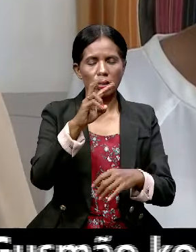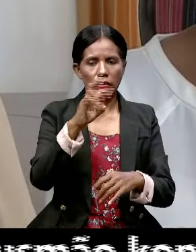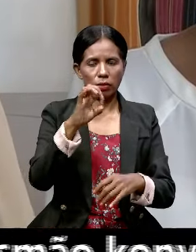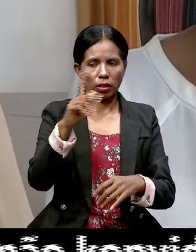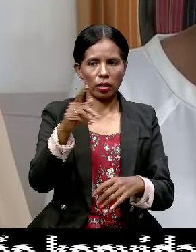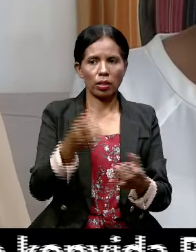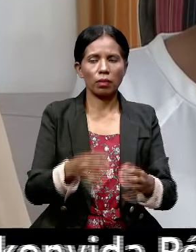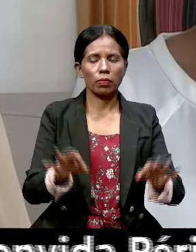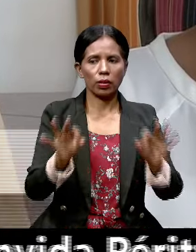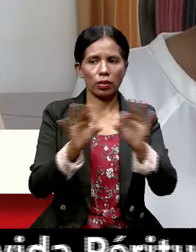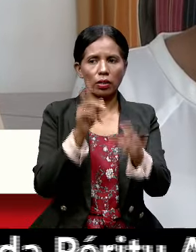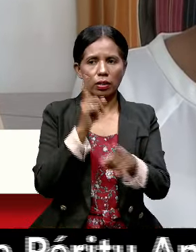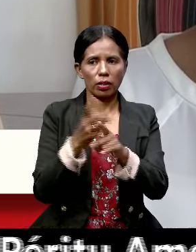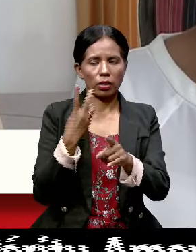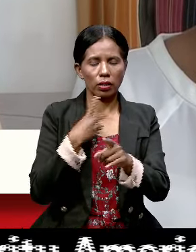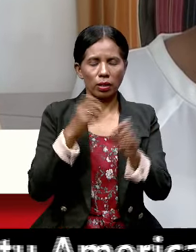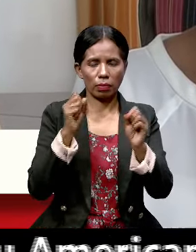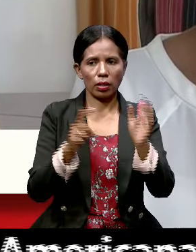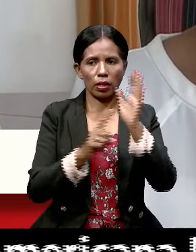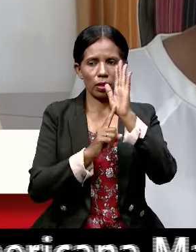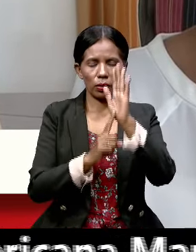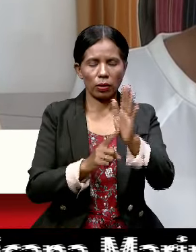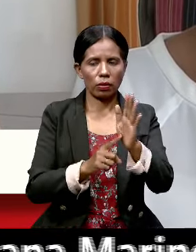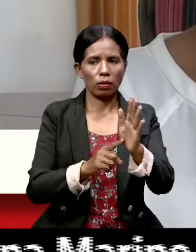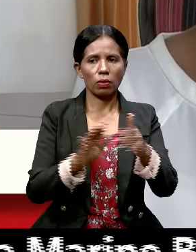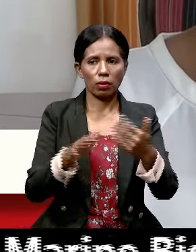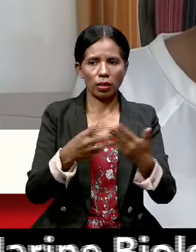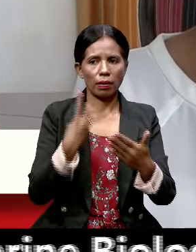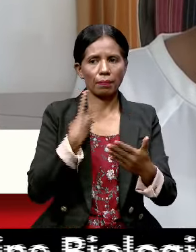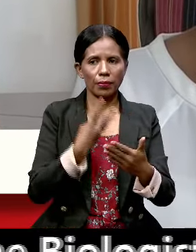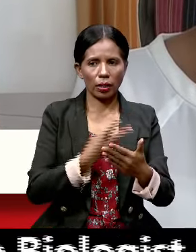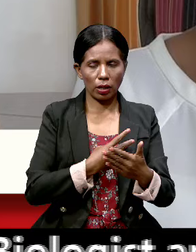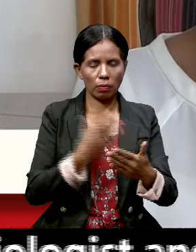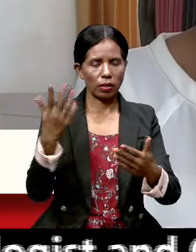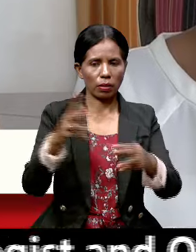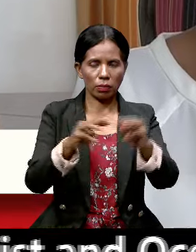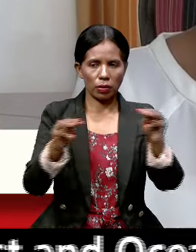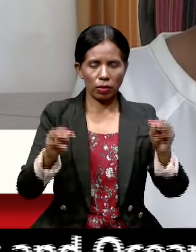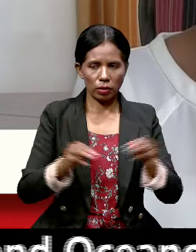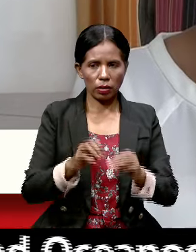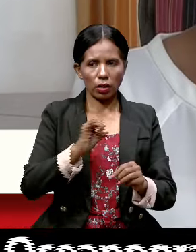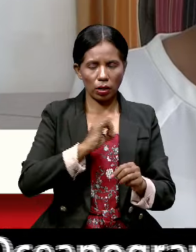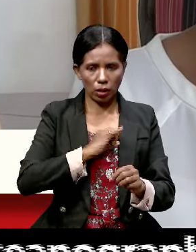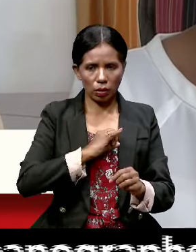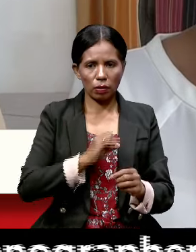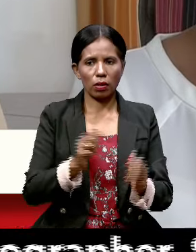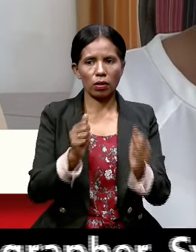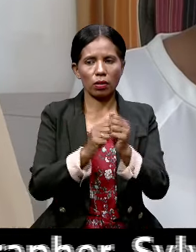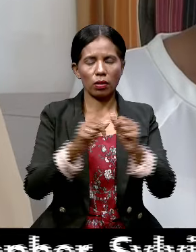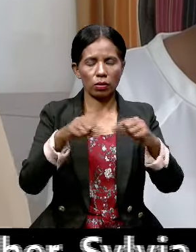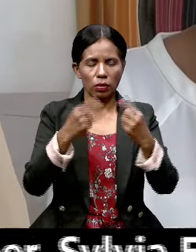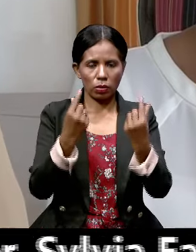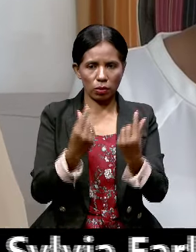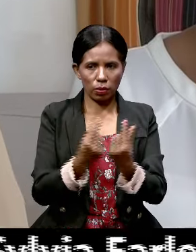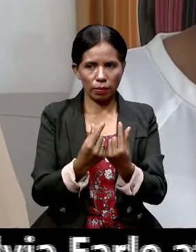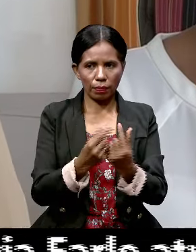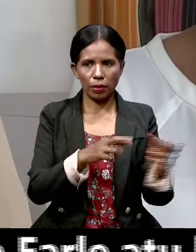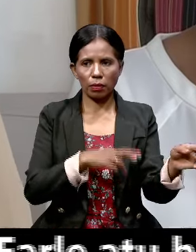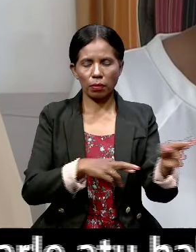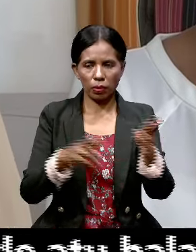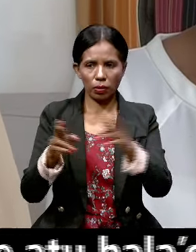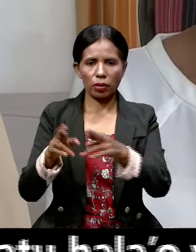ide importante a tu itabel hato sansirne ami ni municipio hau ho hau ni equipa pronto a